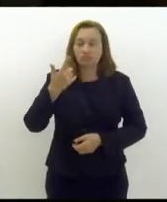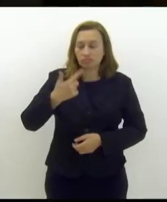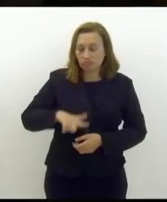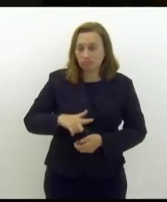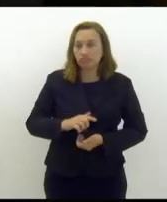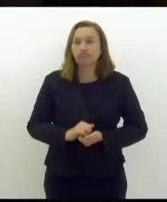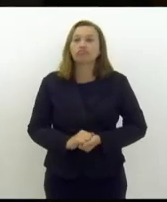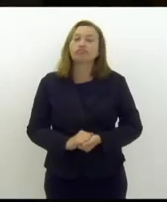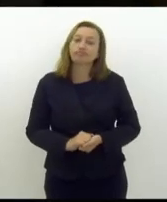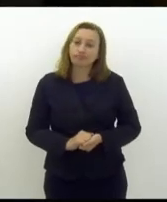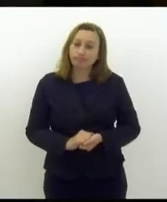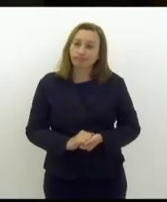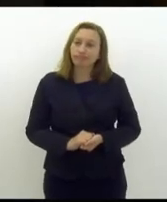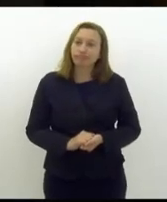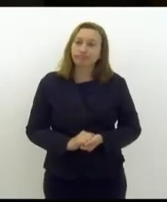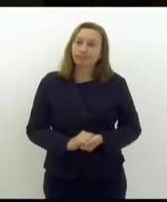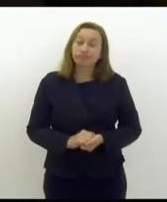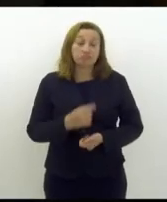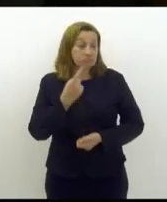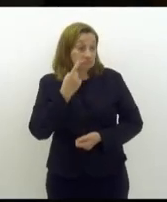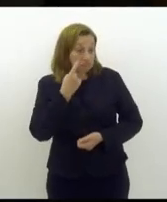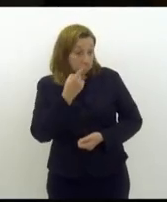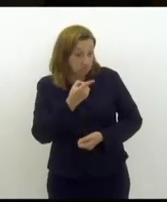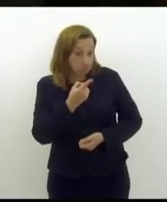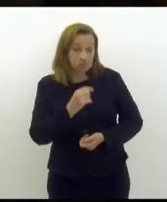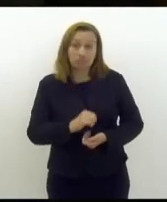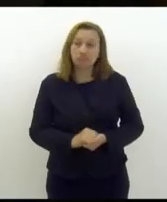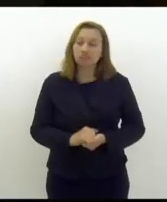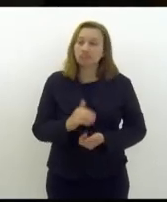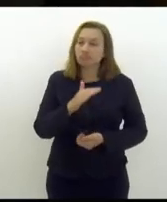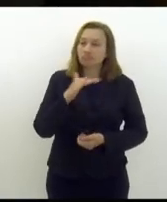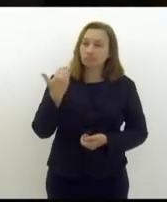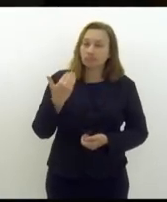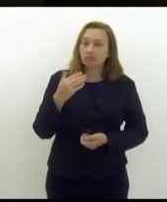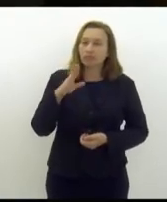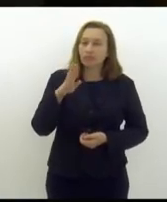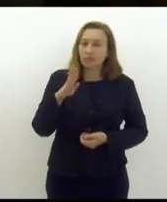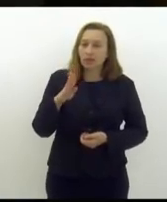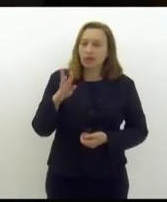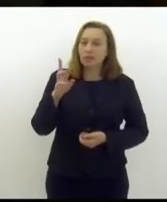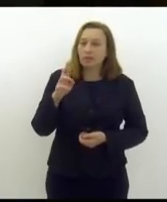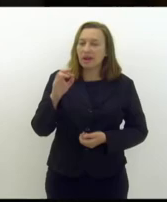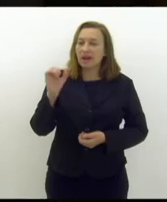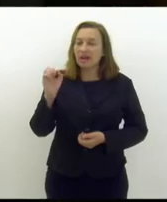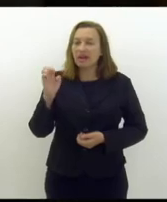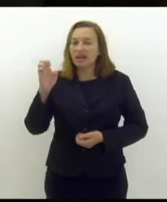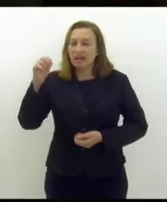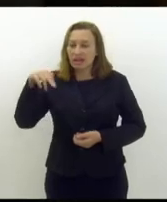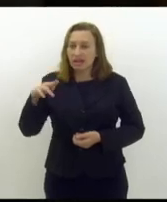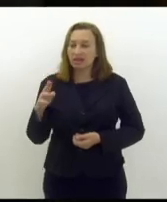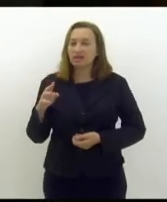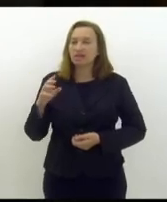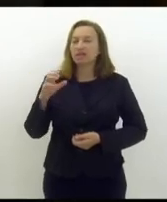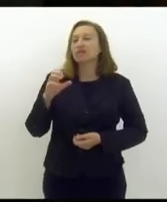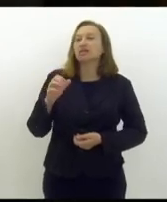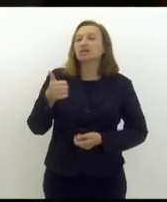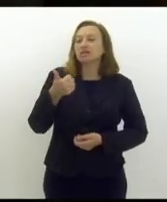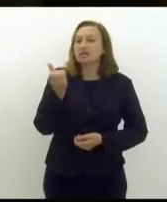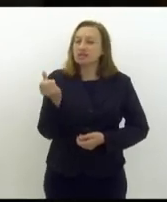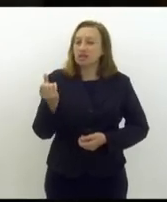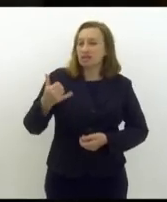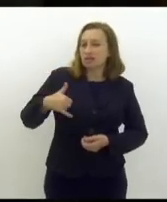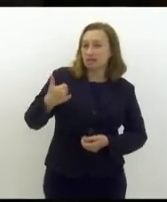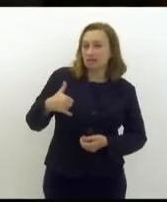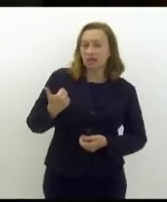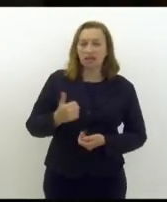vez é a gente viu aí o assassinato de Brian Silva Ferreira dos Santos de 16 anos